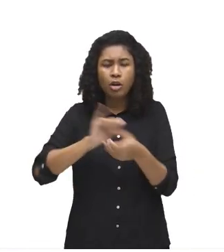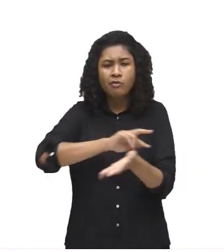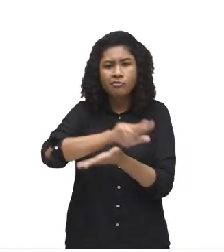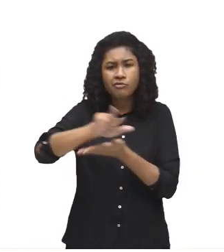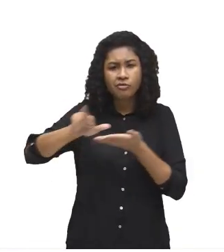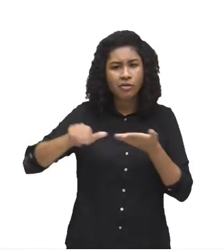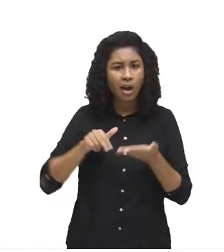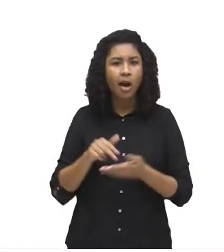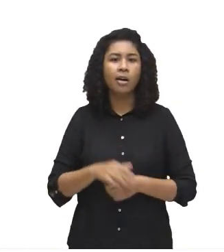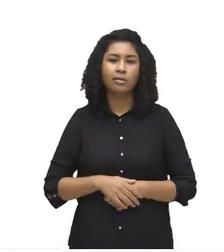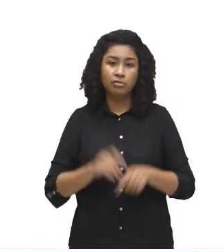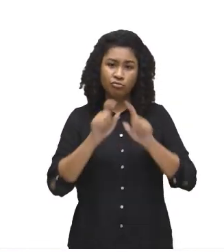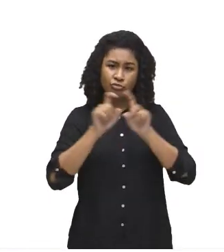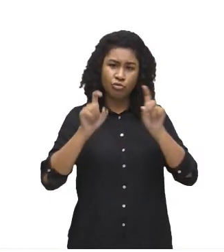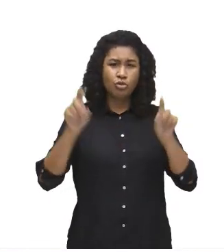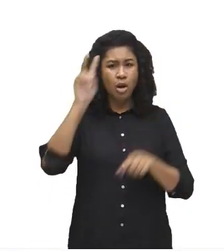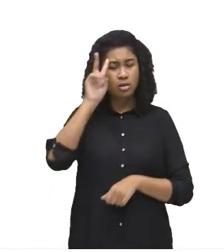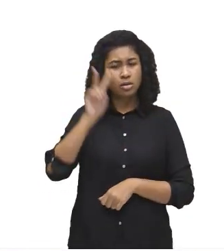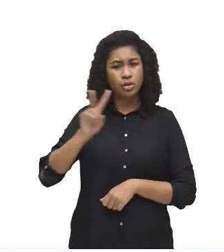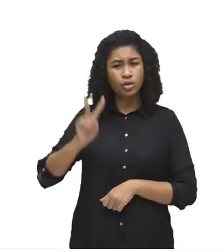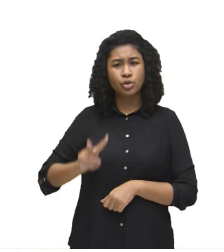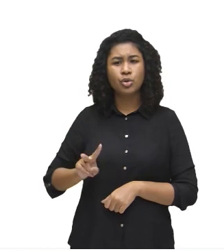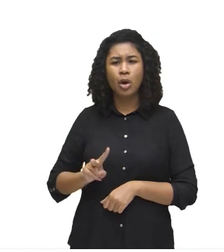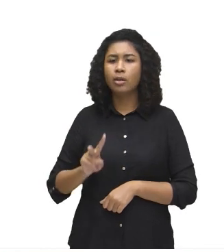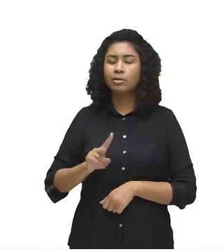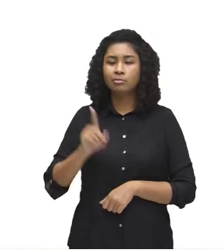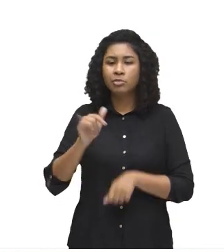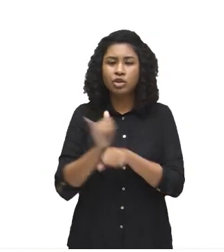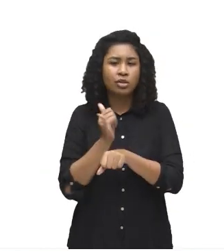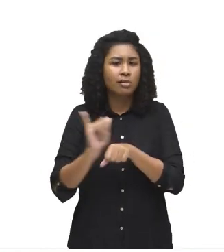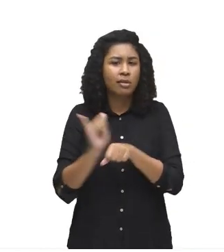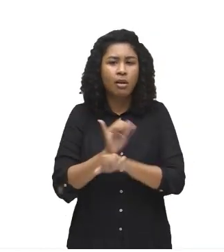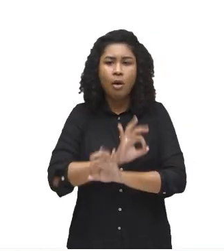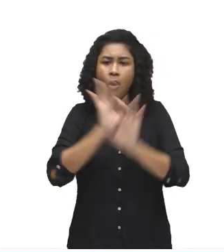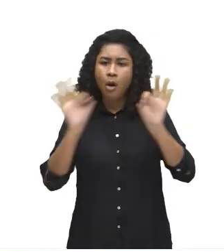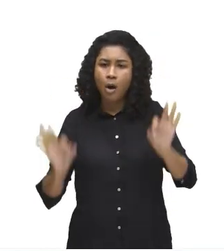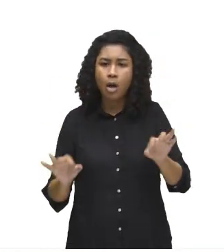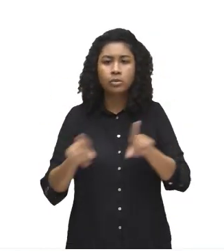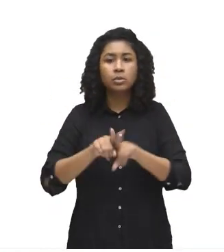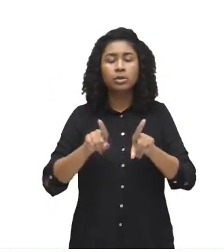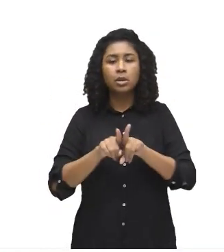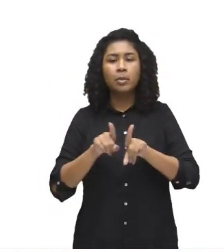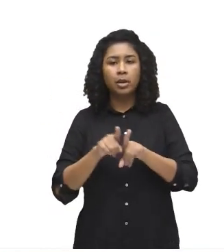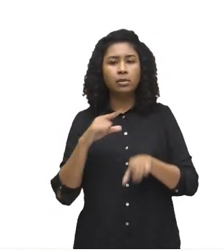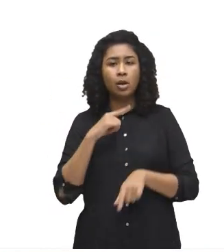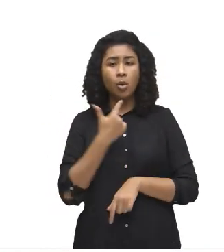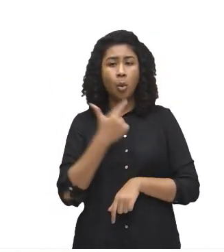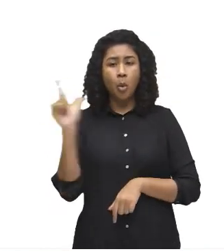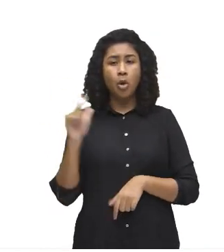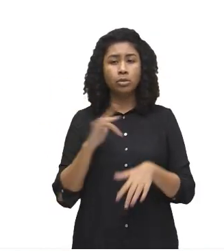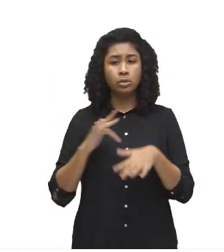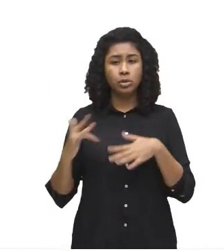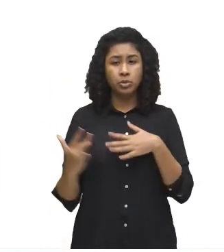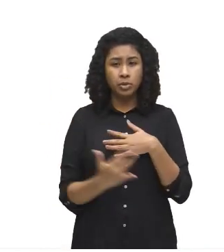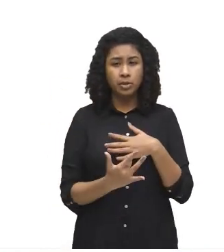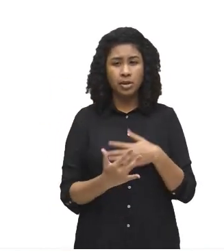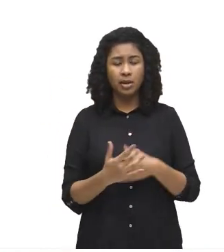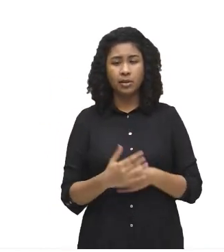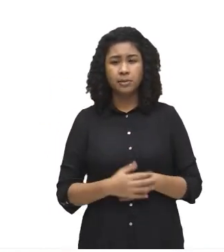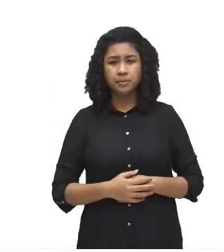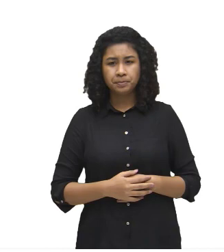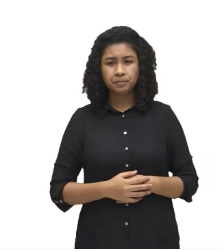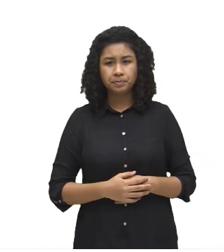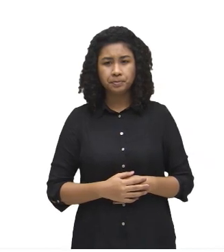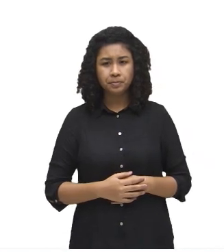são ótimos exemplos, mas também nós fazemos uso de outras formas nas redes sociais. Na verdade, hoje